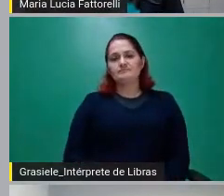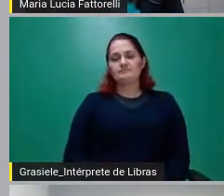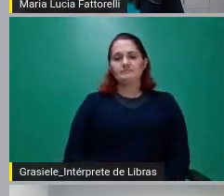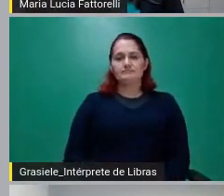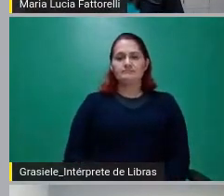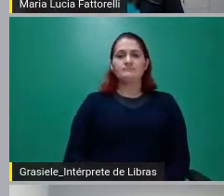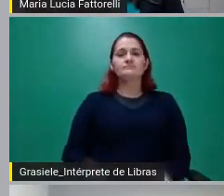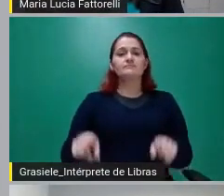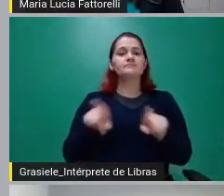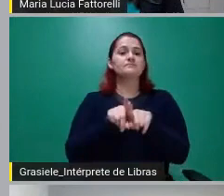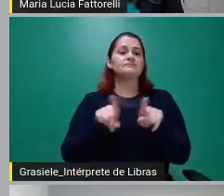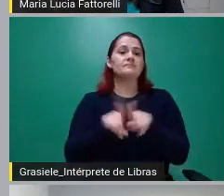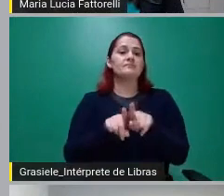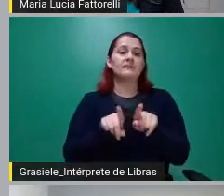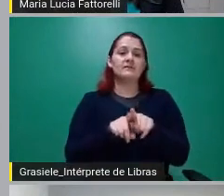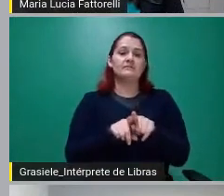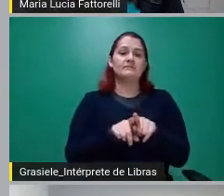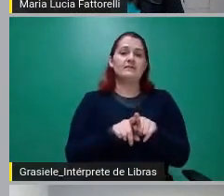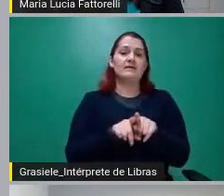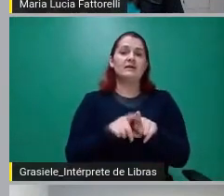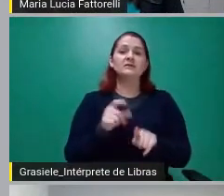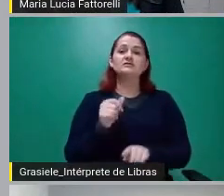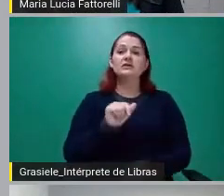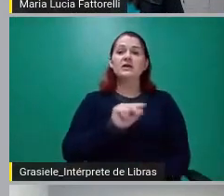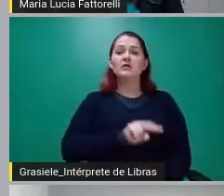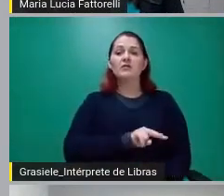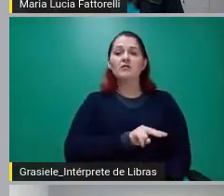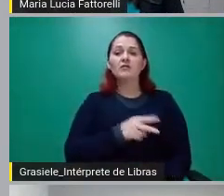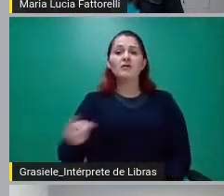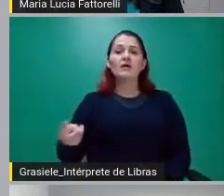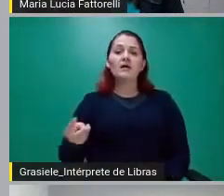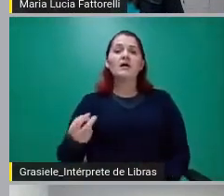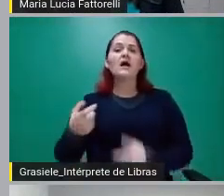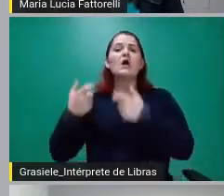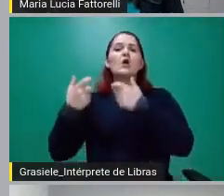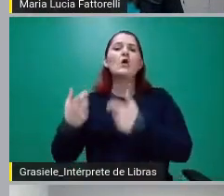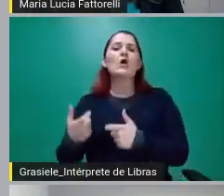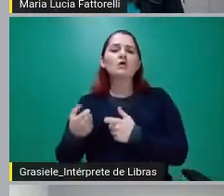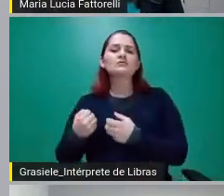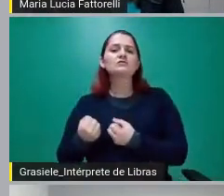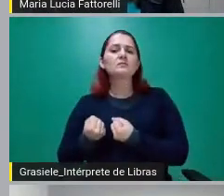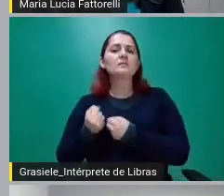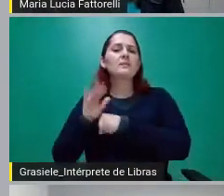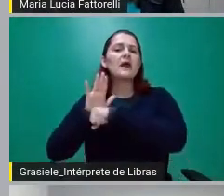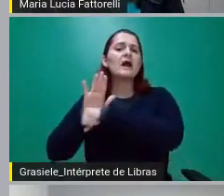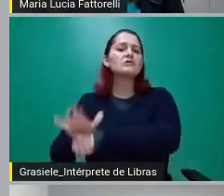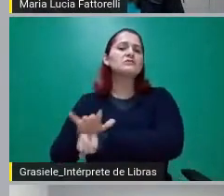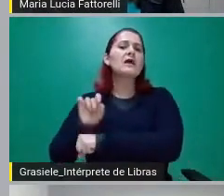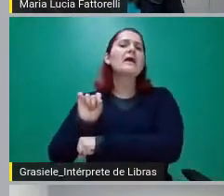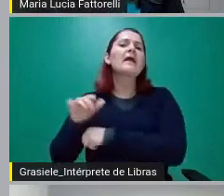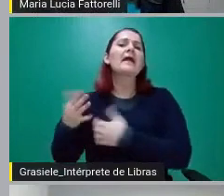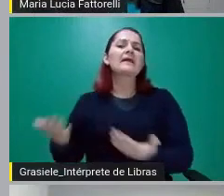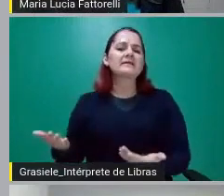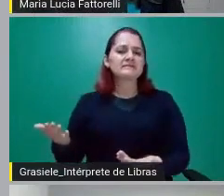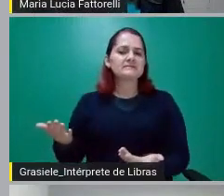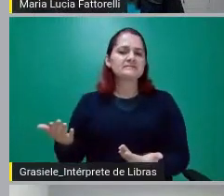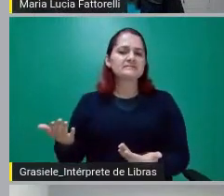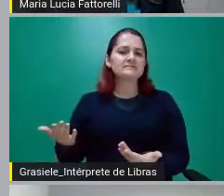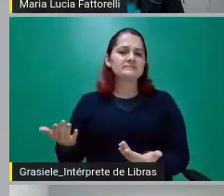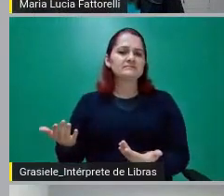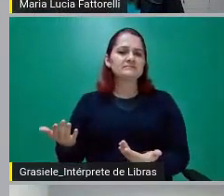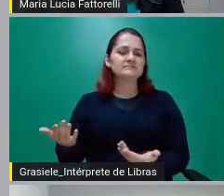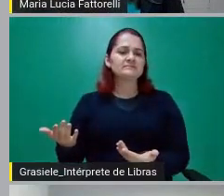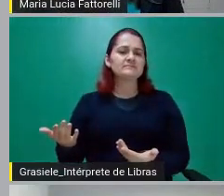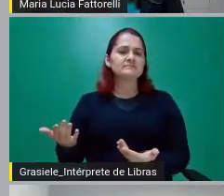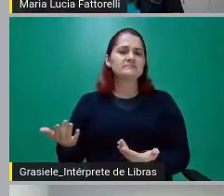e para quem transferir esses recursos públicos em benefício de quem é